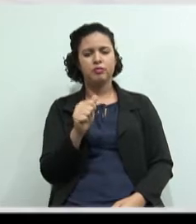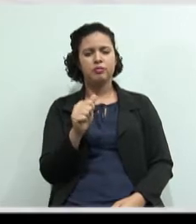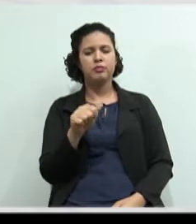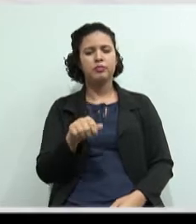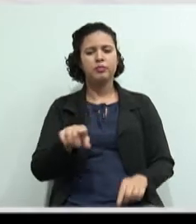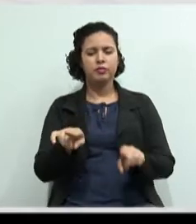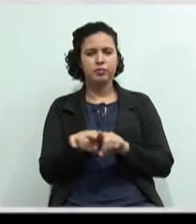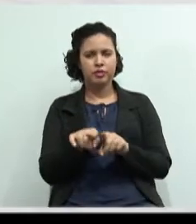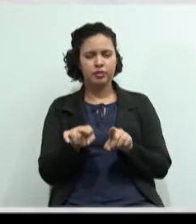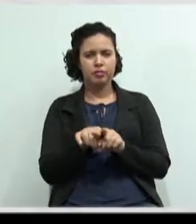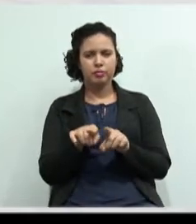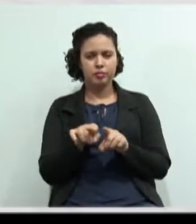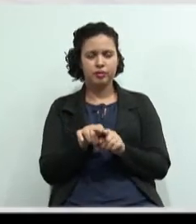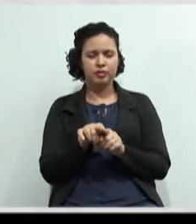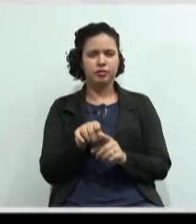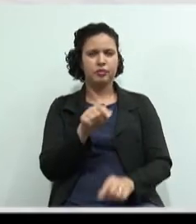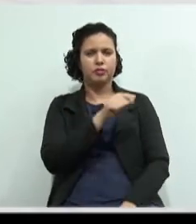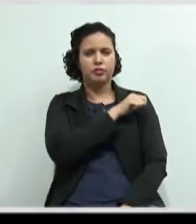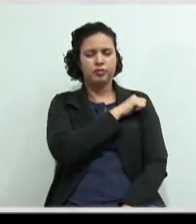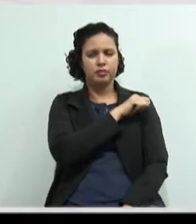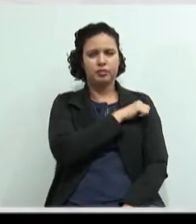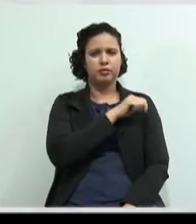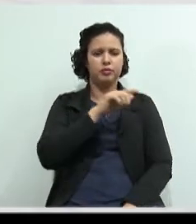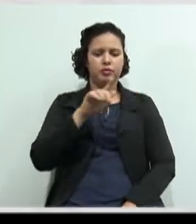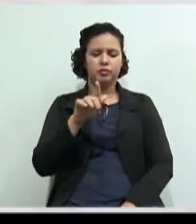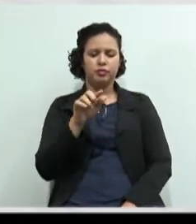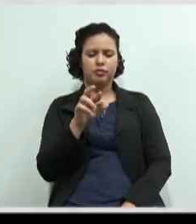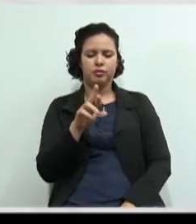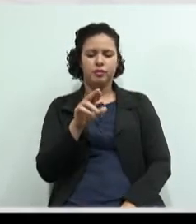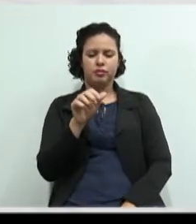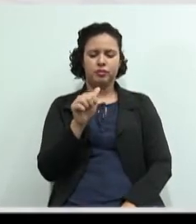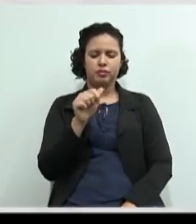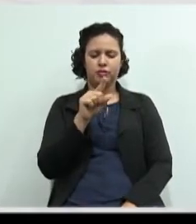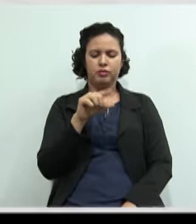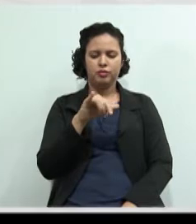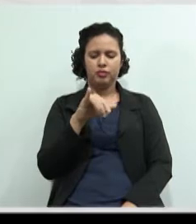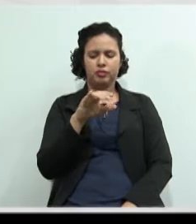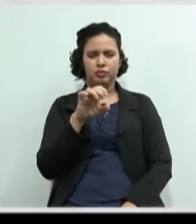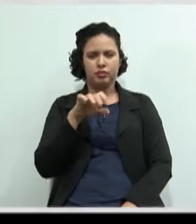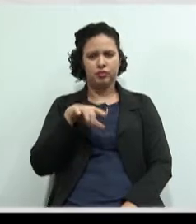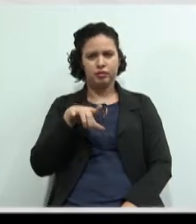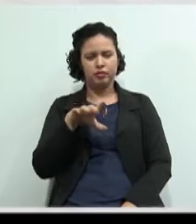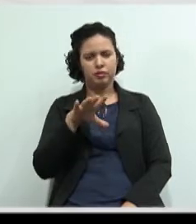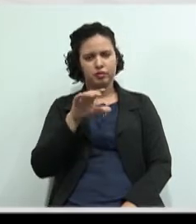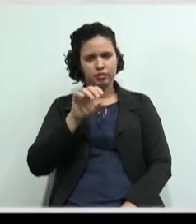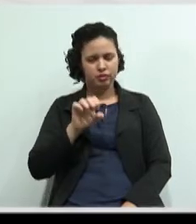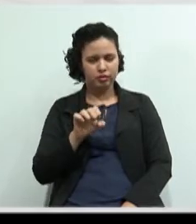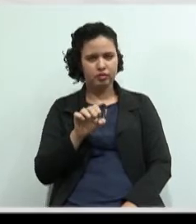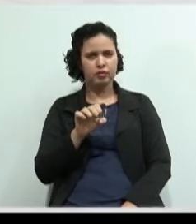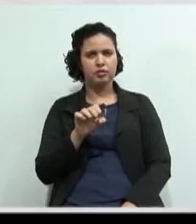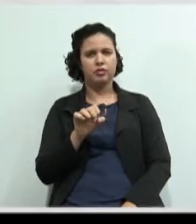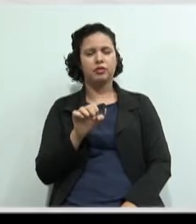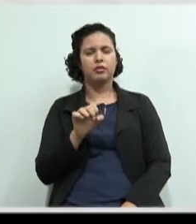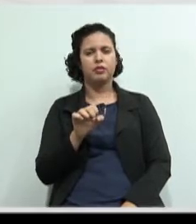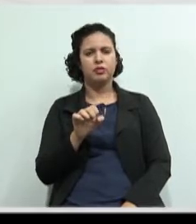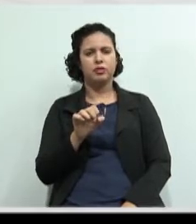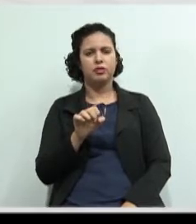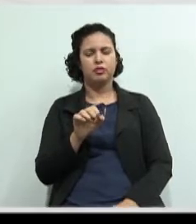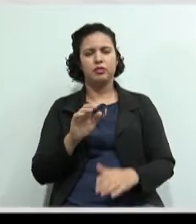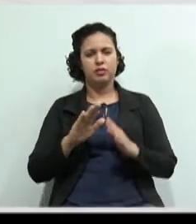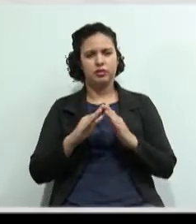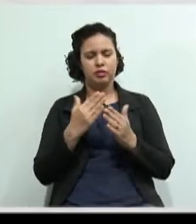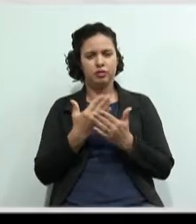também com a aluna Graziele e Thaisa. Olá, Graziele e Thaisa. Excelente participação. Da